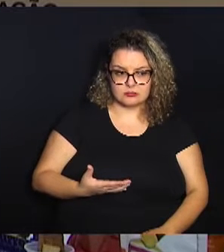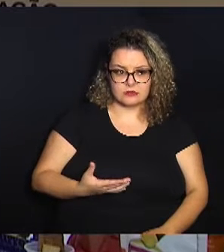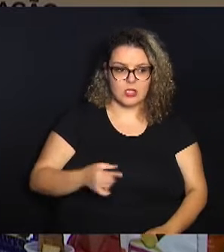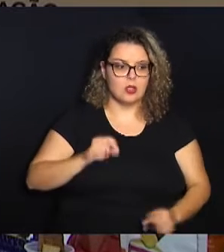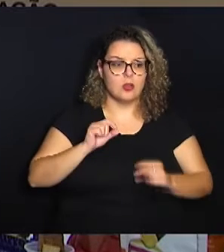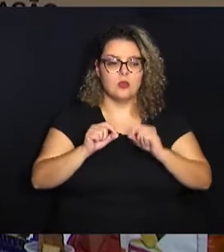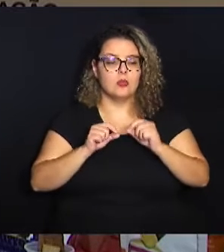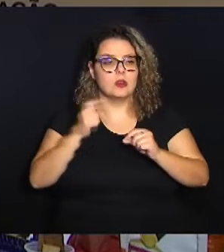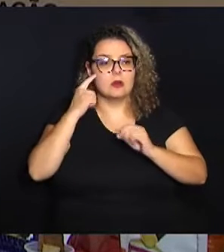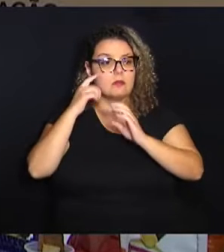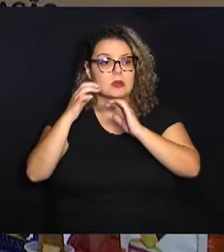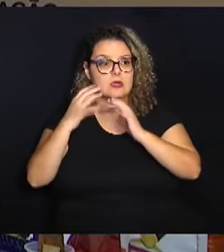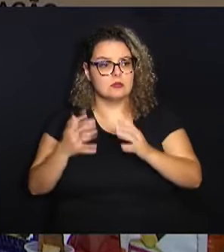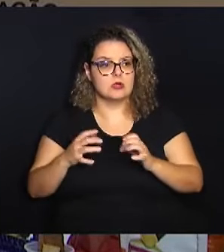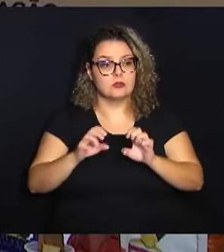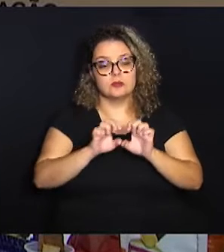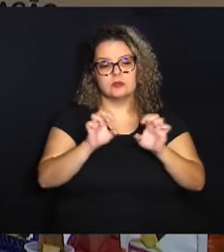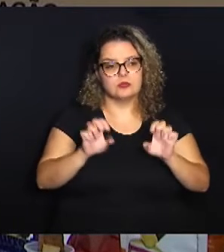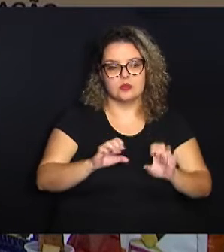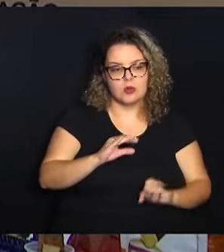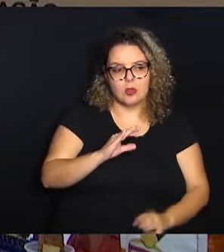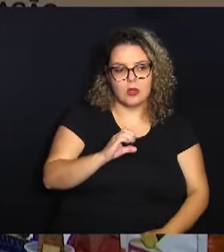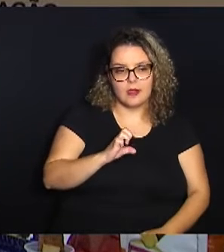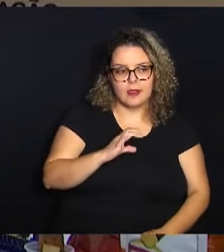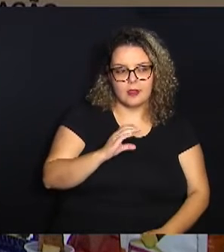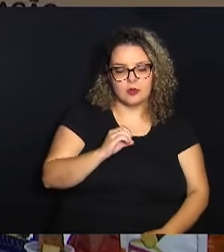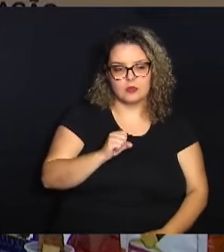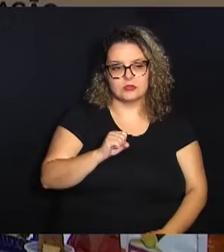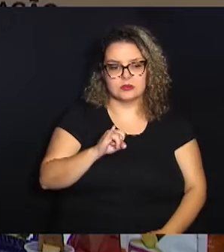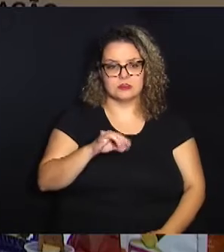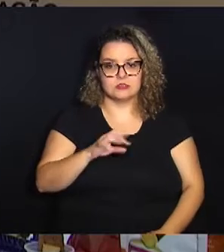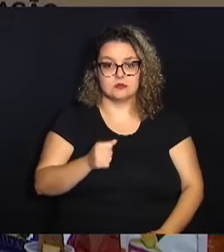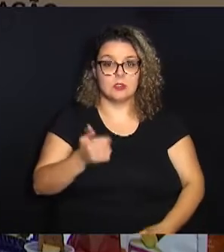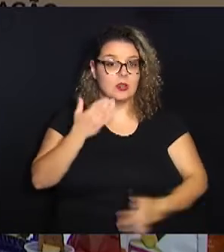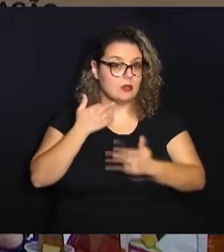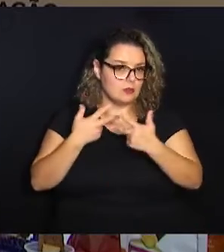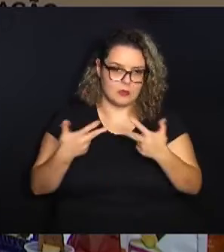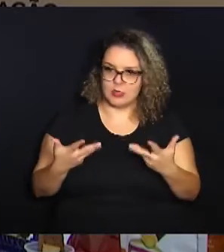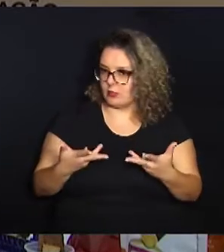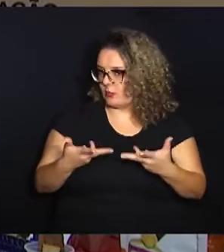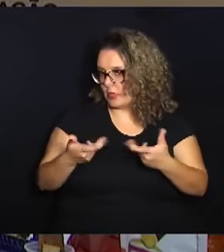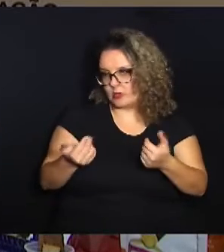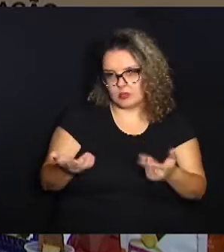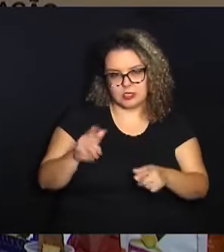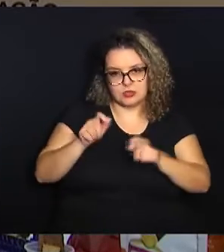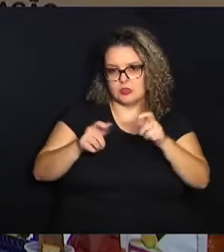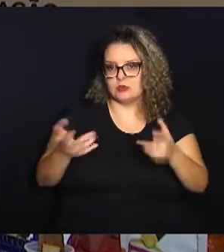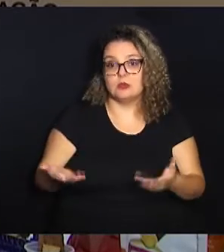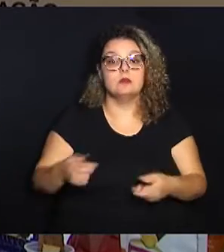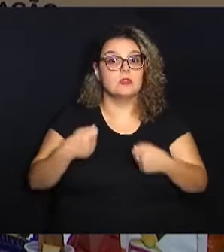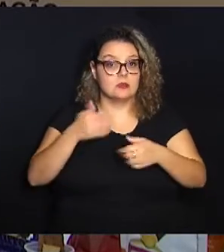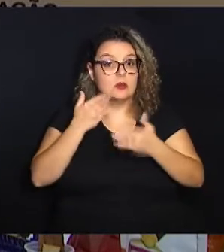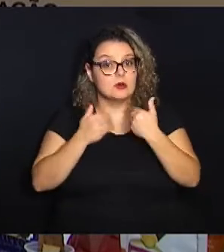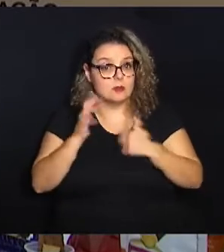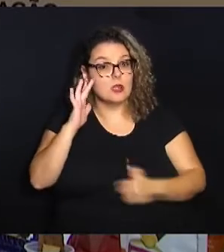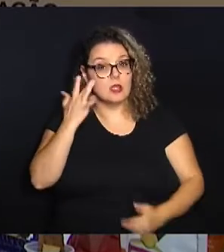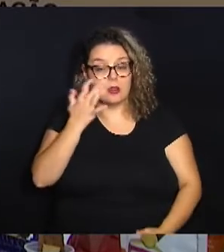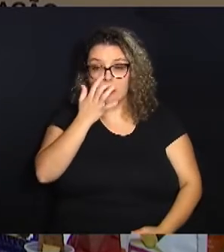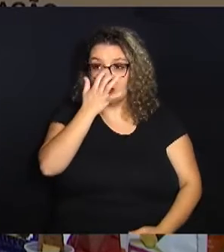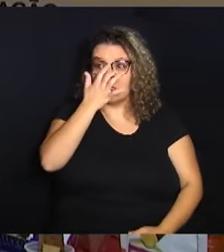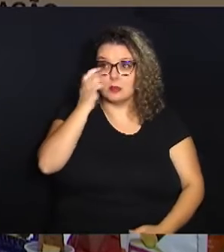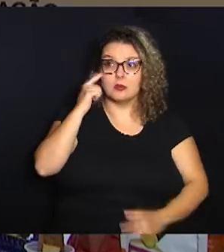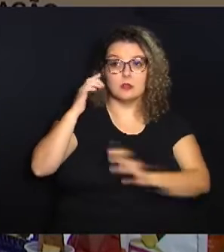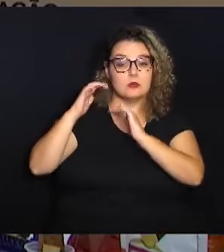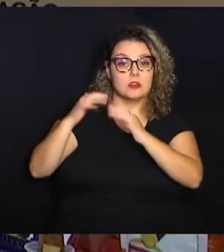dá para a gente pensar desse ecossistema? Olha, alimentos é uma coisa maravilhosa, as pessoas têm que comer. Eu acho que a gente tem que sempre pensar